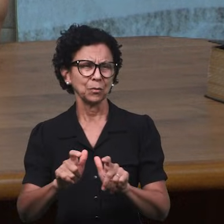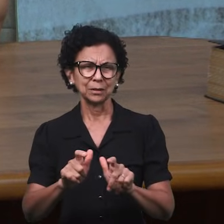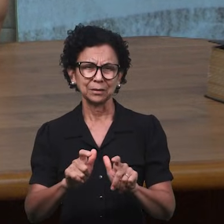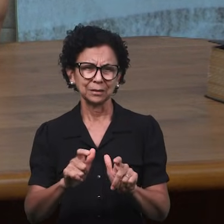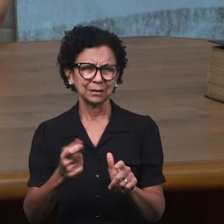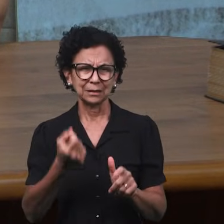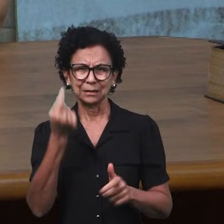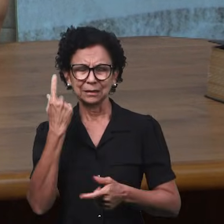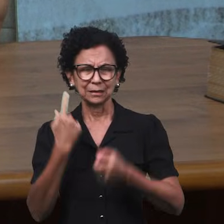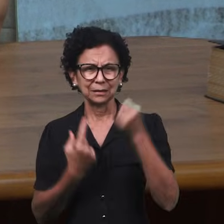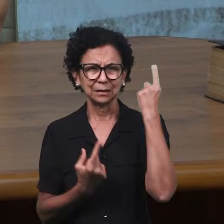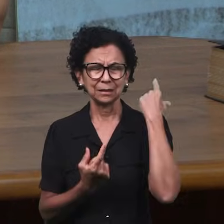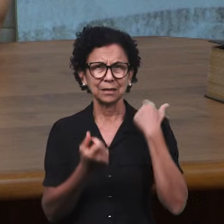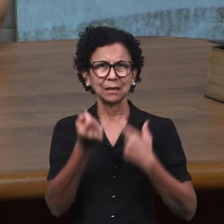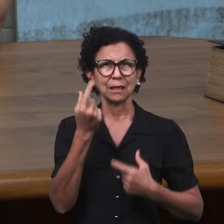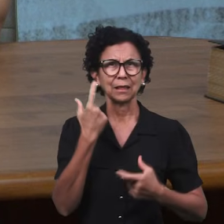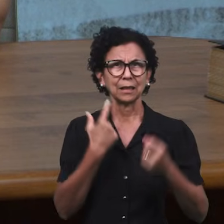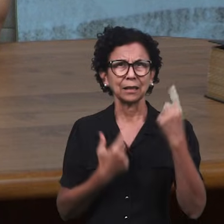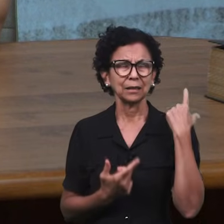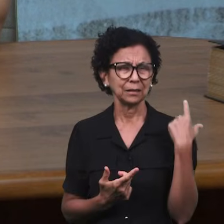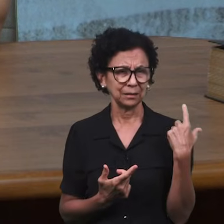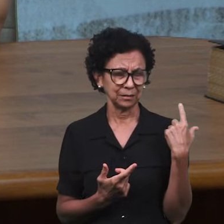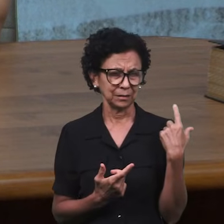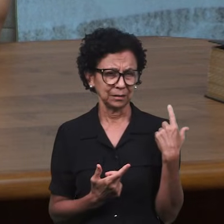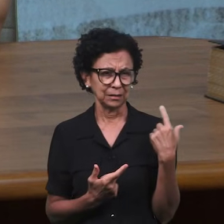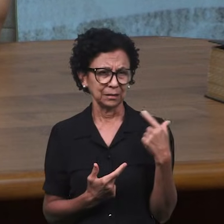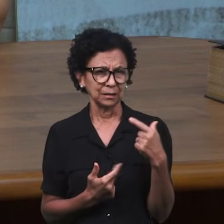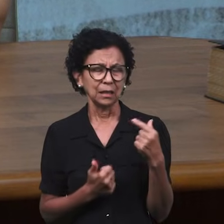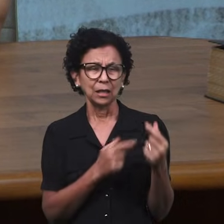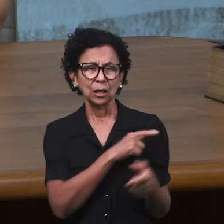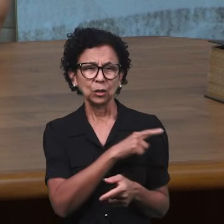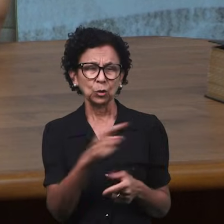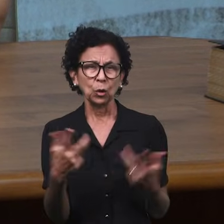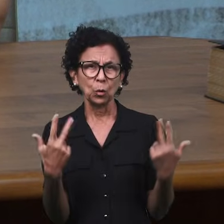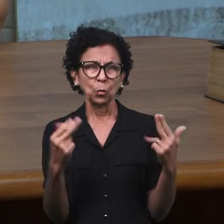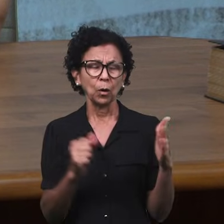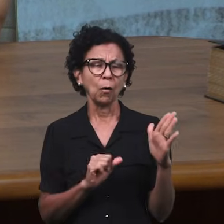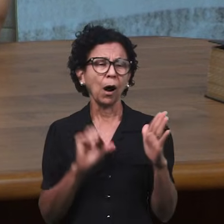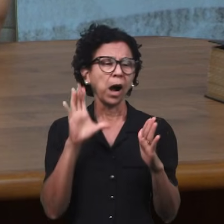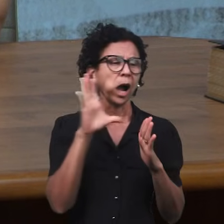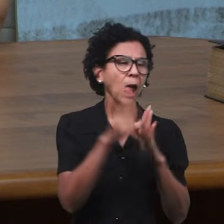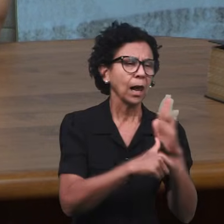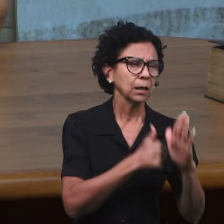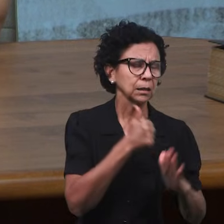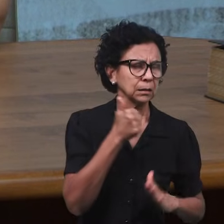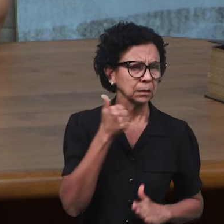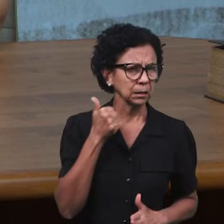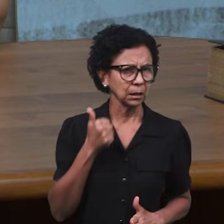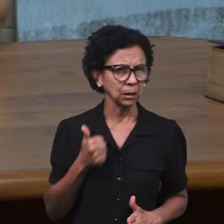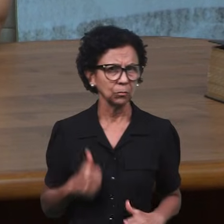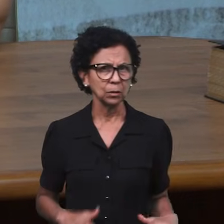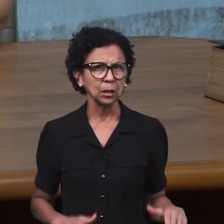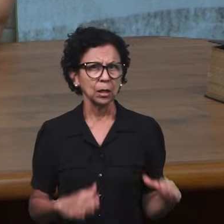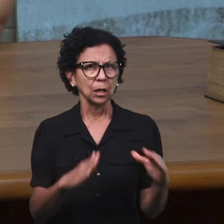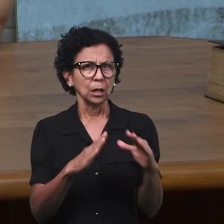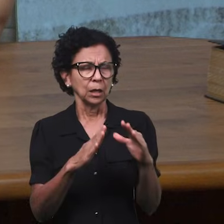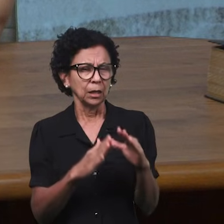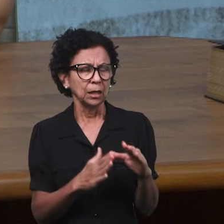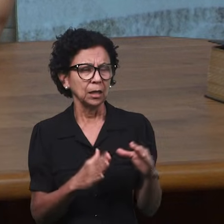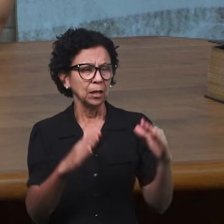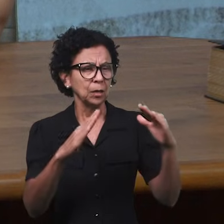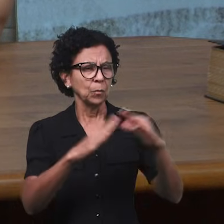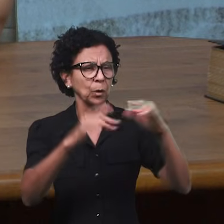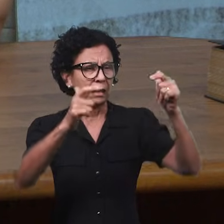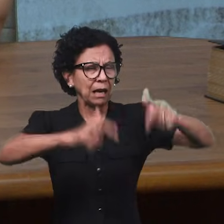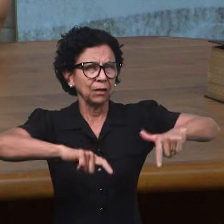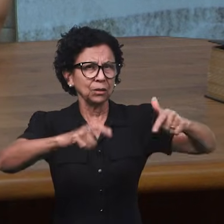Gritava-se com eles como contra um ladrão, para habitarem nos barrancos dos vales e nas cavernas